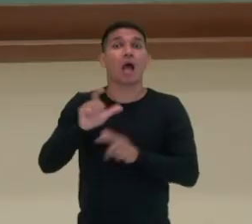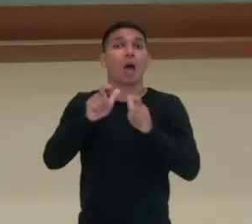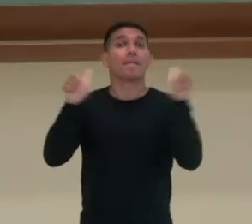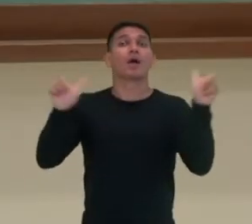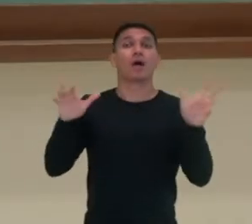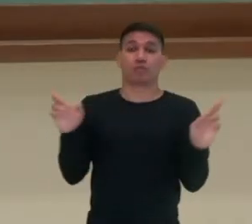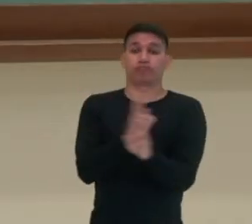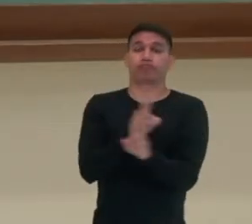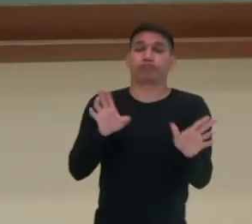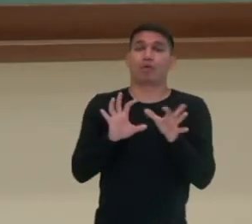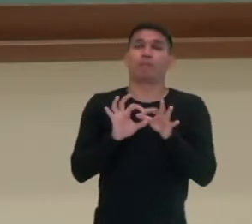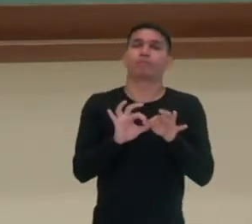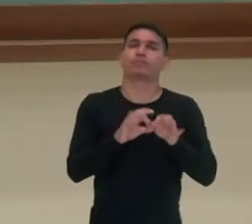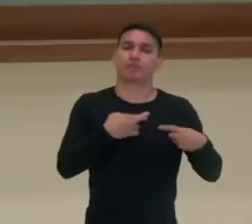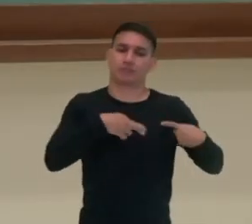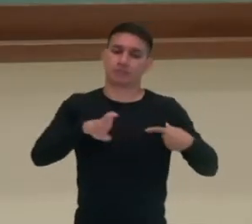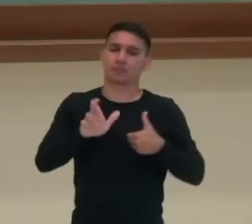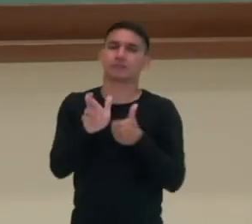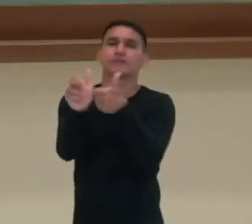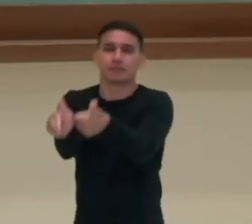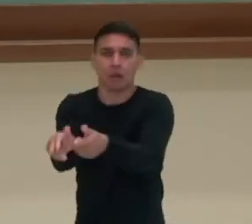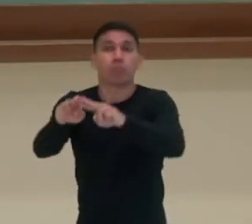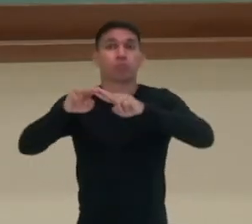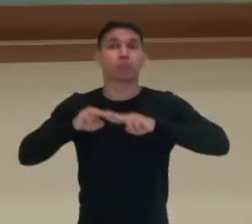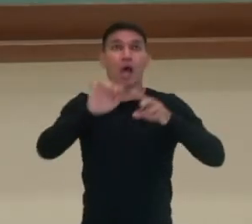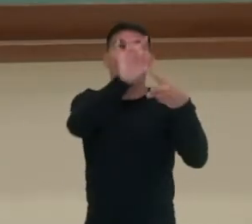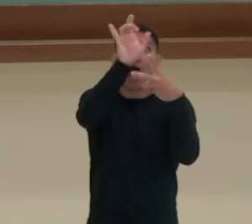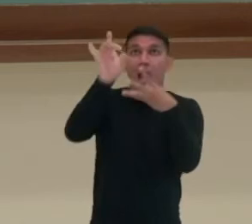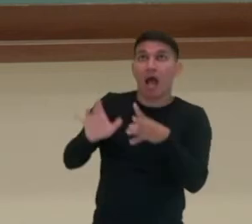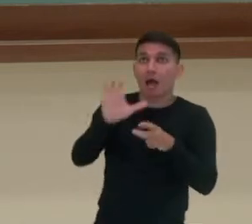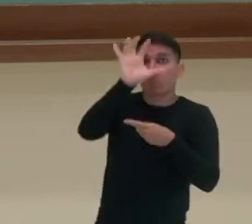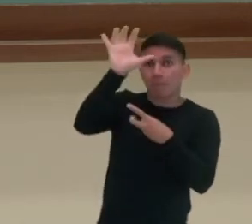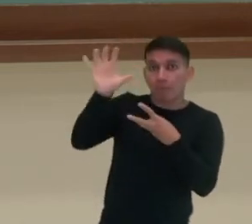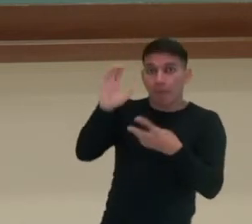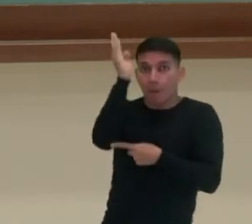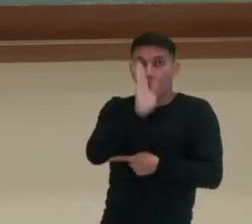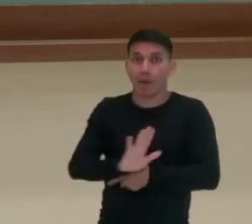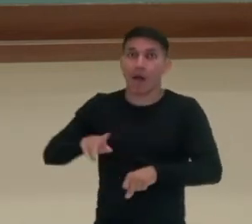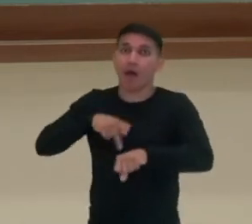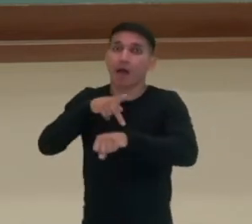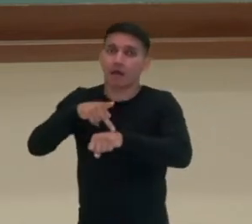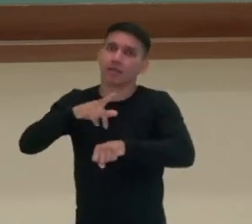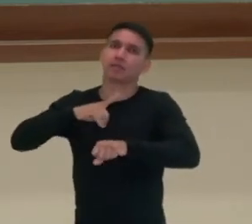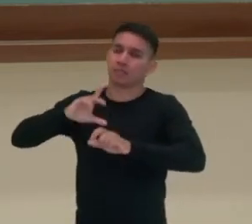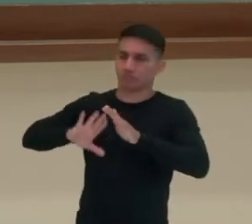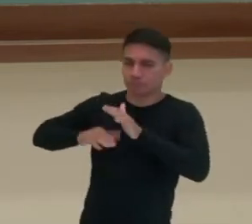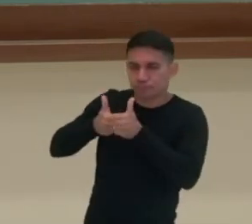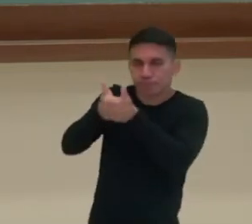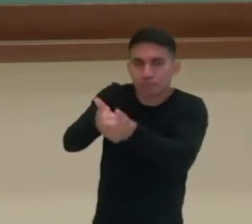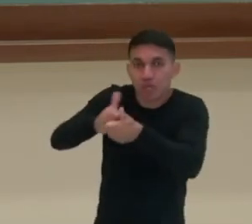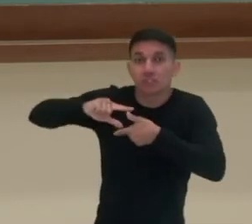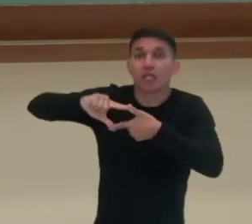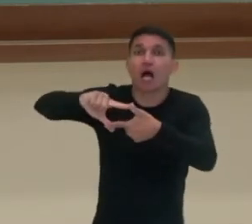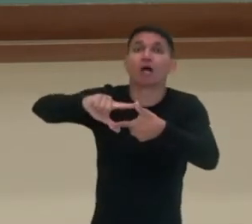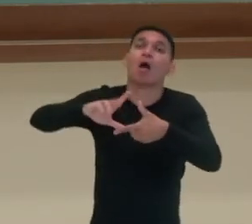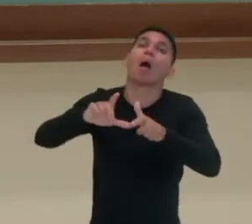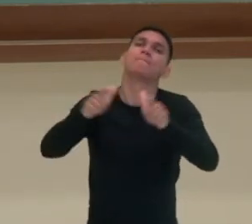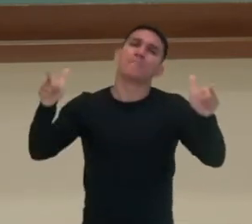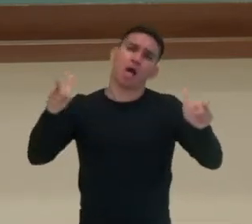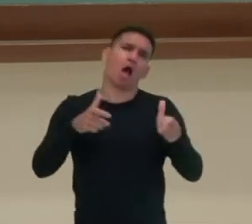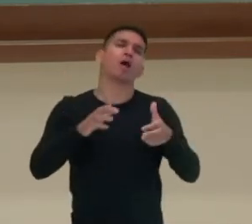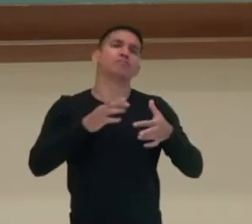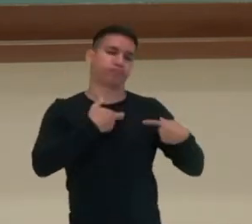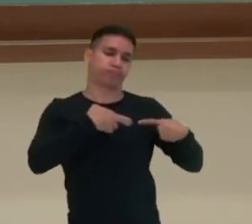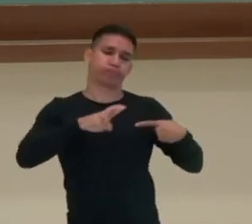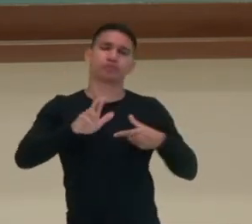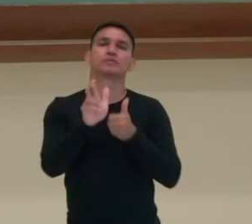Cada região do nosso país tem uma tradição e a maioria delas está vinculada ao sagrado, conforme eu já